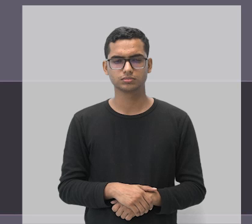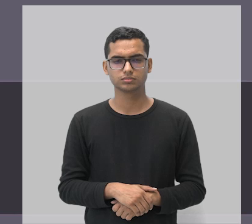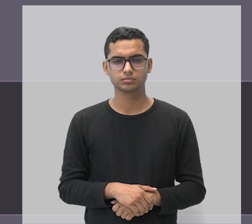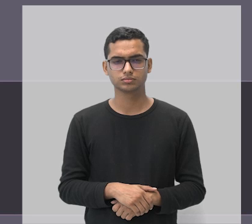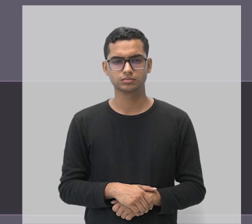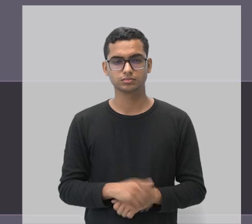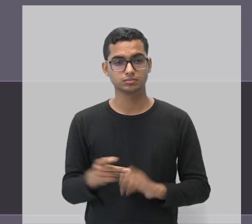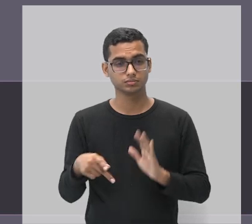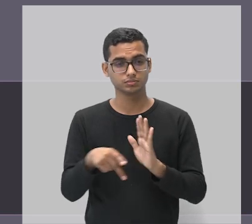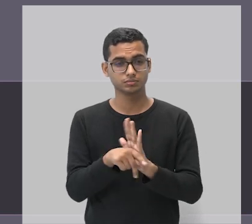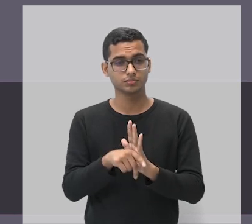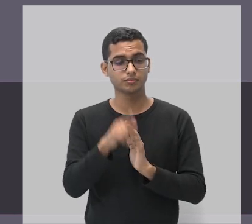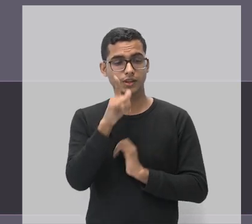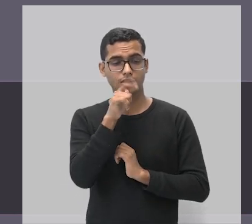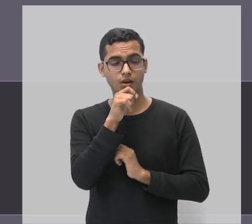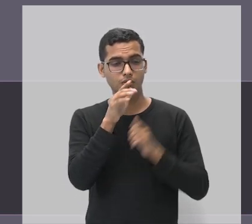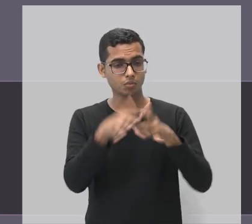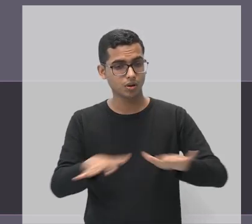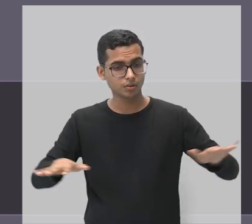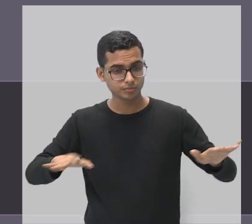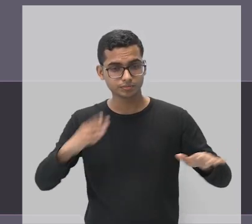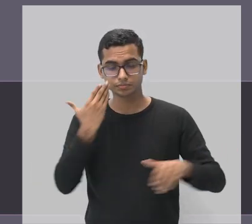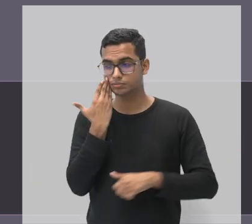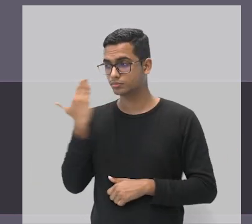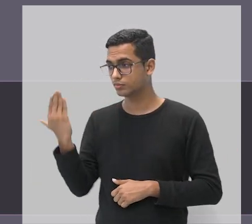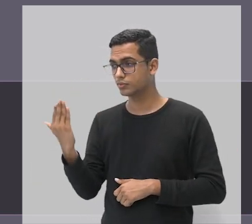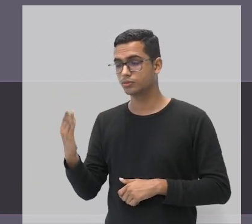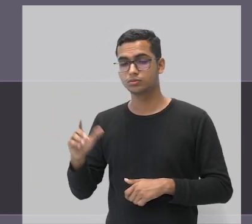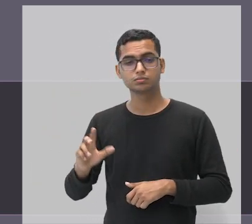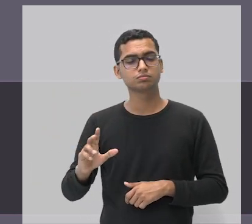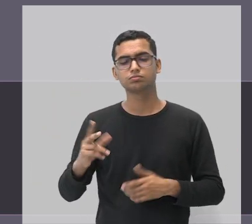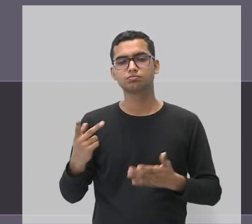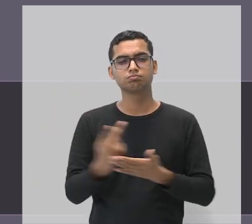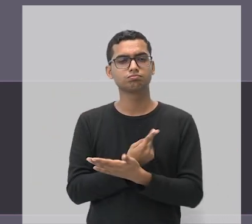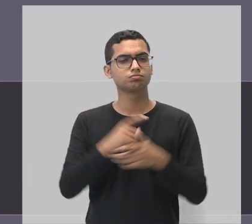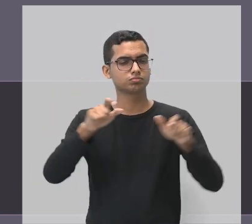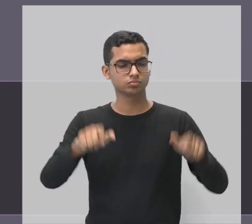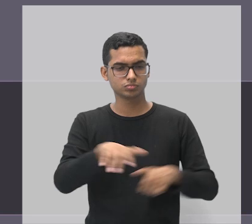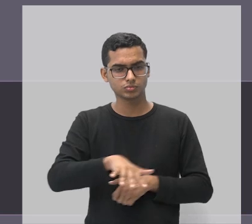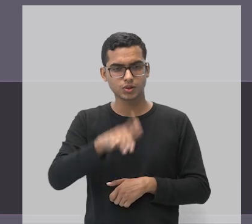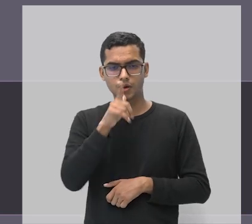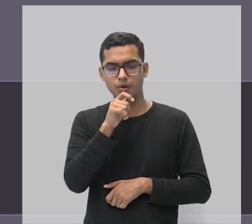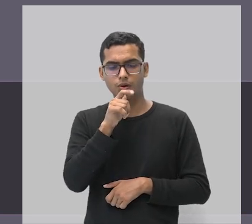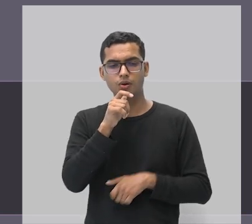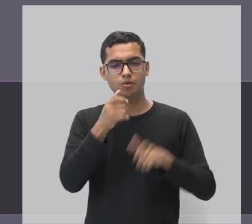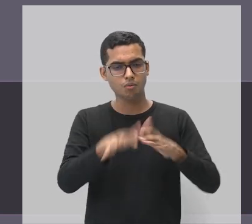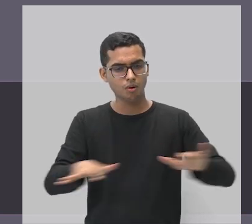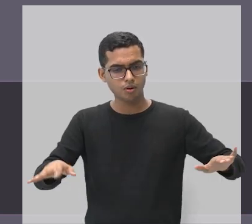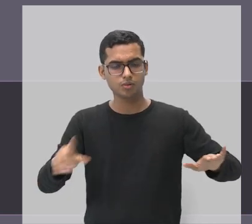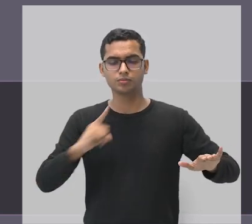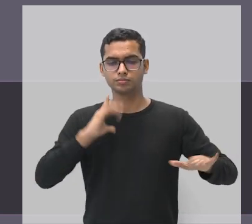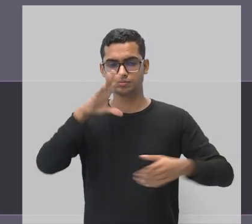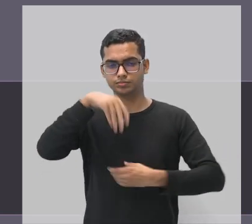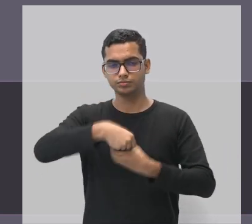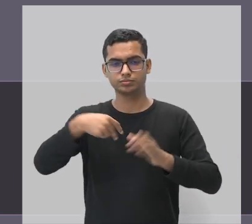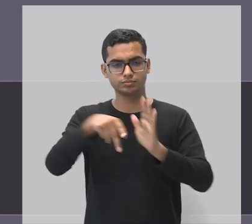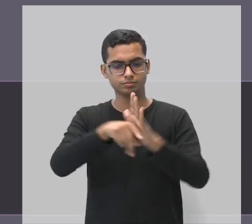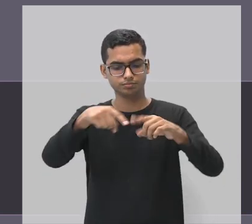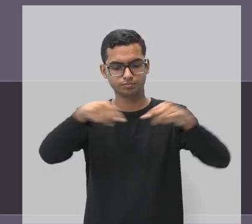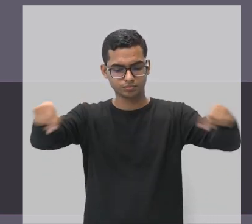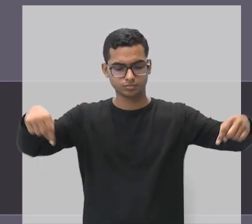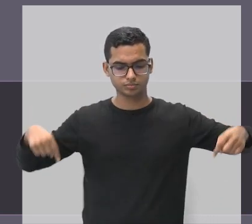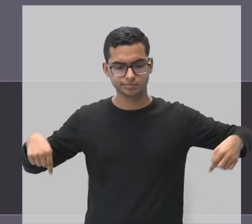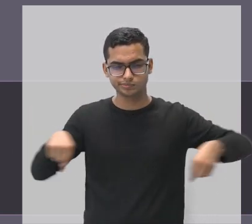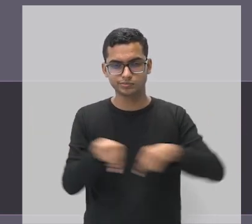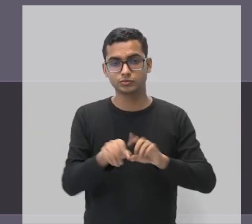da água, né? Então, a gente sabe que acontece no meio líquido, então é importante que a água esteja aí dentro da piscina, tá? A água